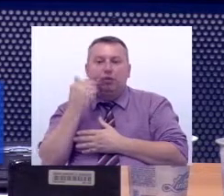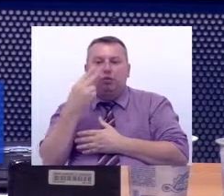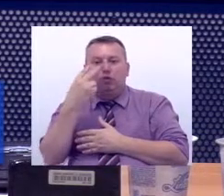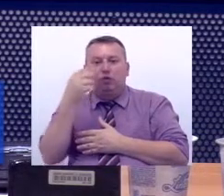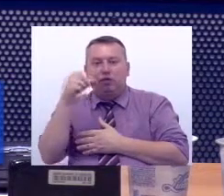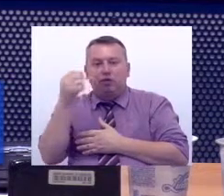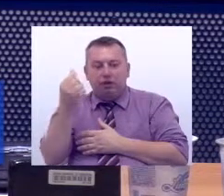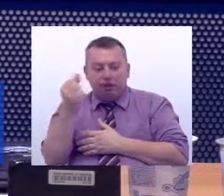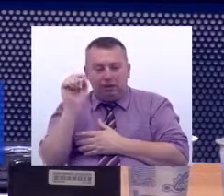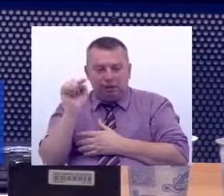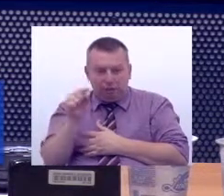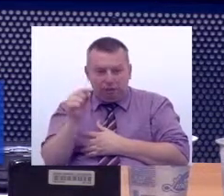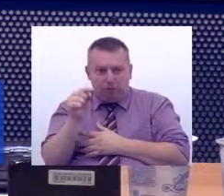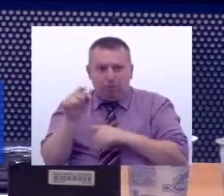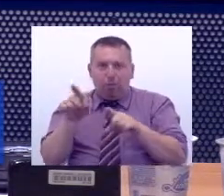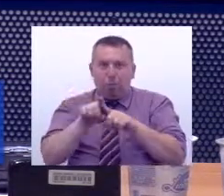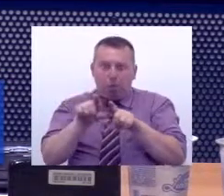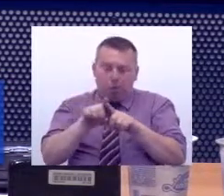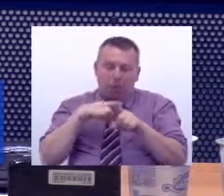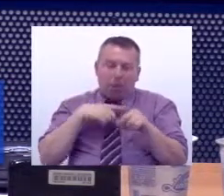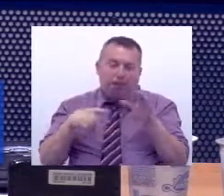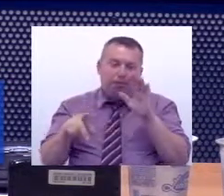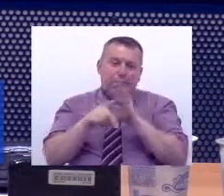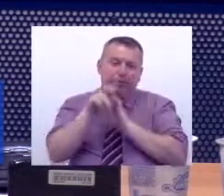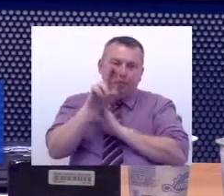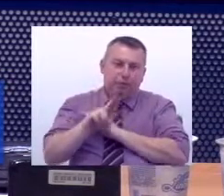R$31.296.000, a contrapartida do município,